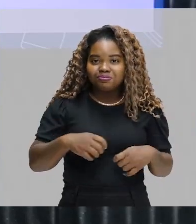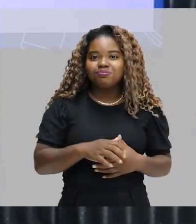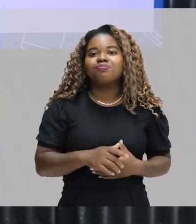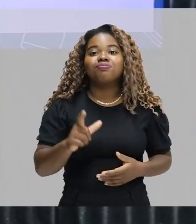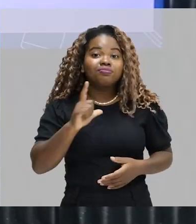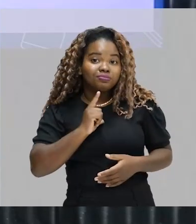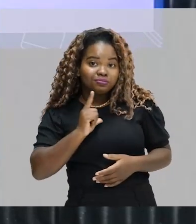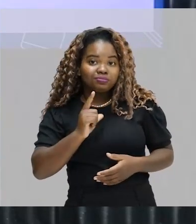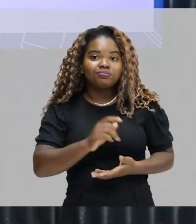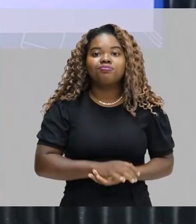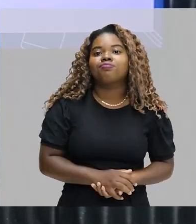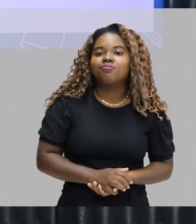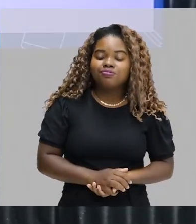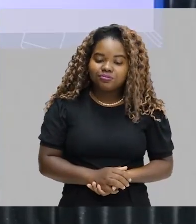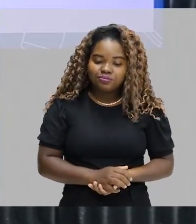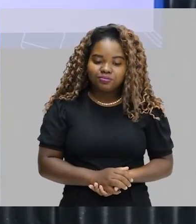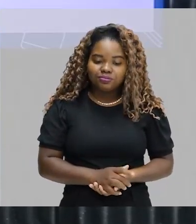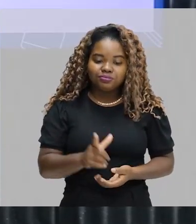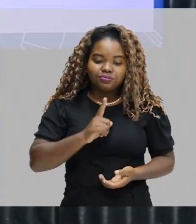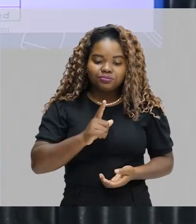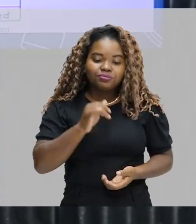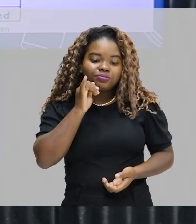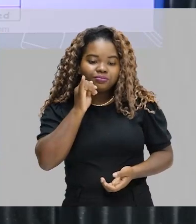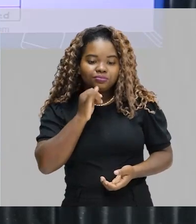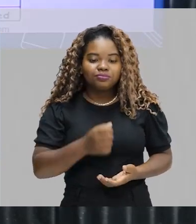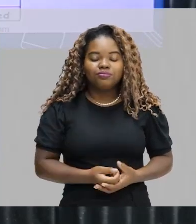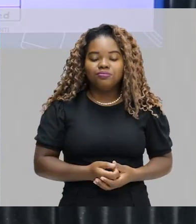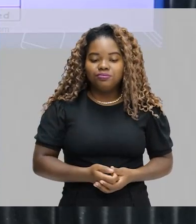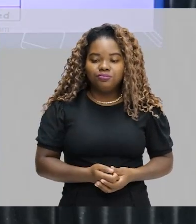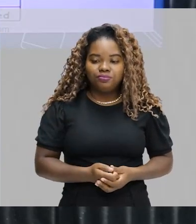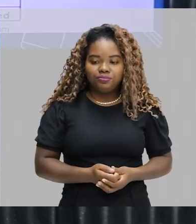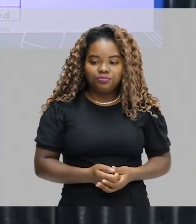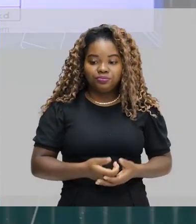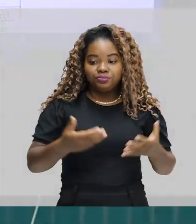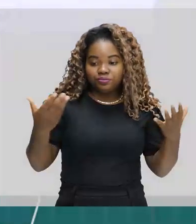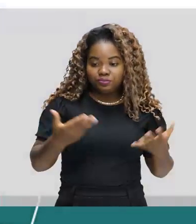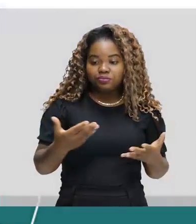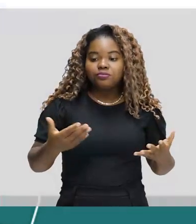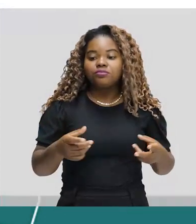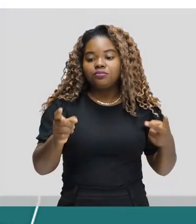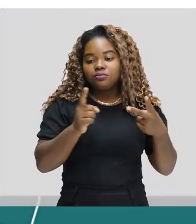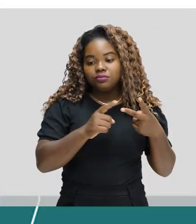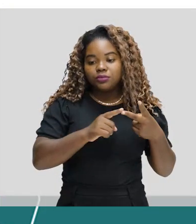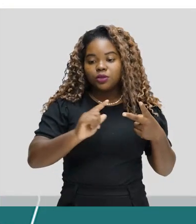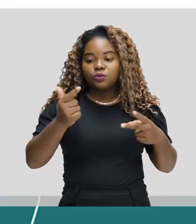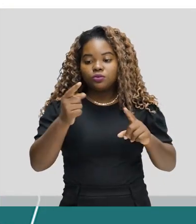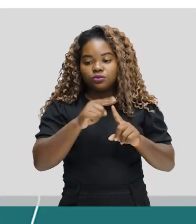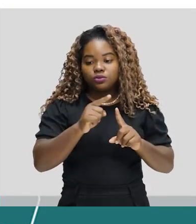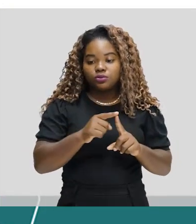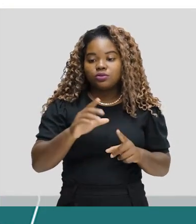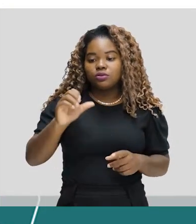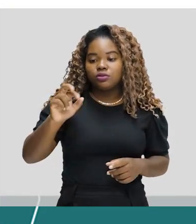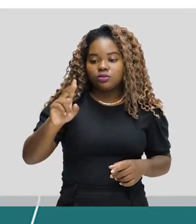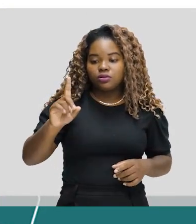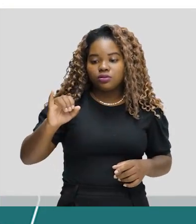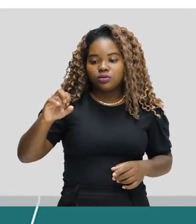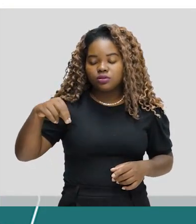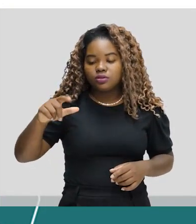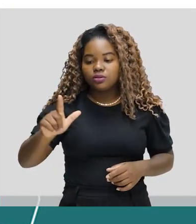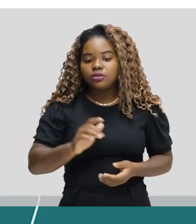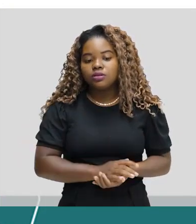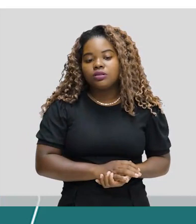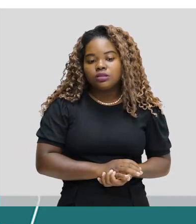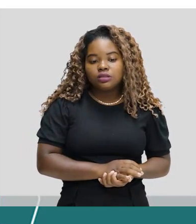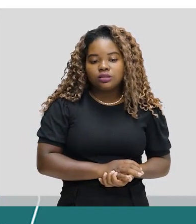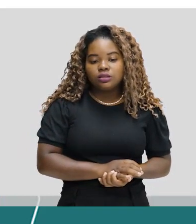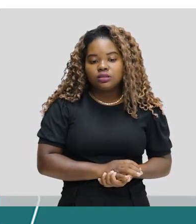tenho comigo, considerando esse exemplo, tá? Os números cardinais, como vocês conhecem, são aqueles